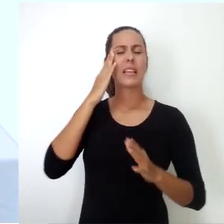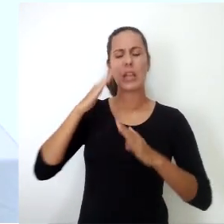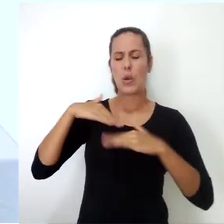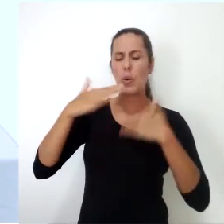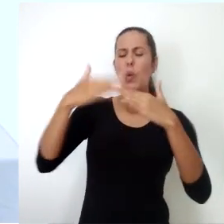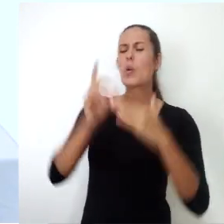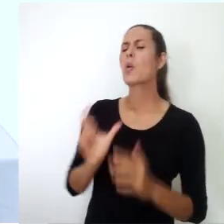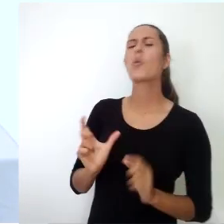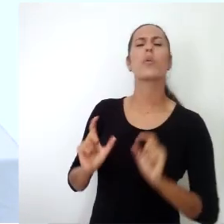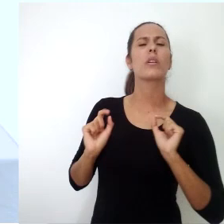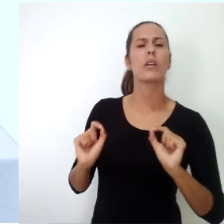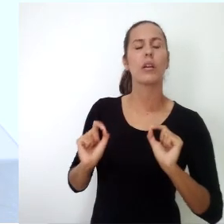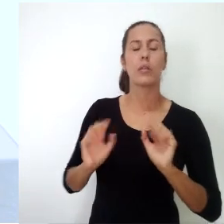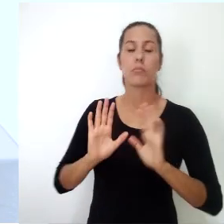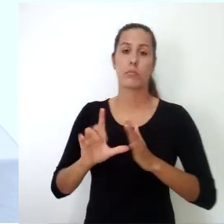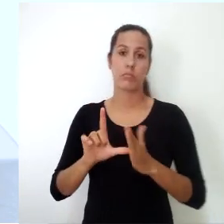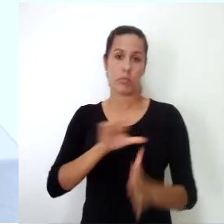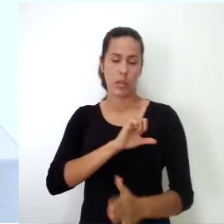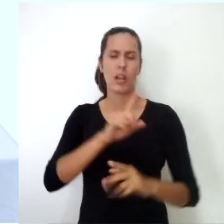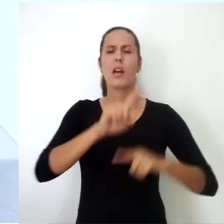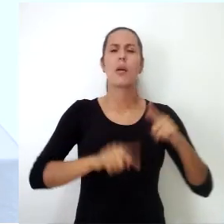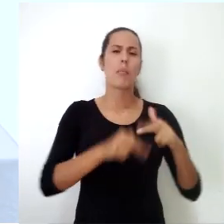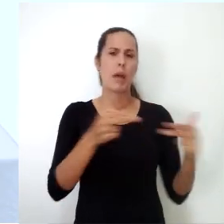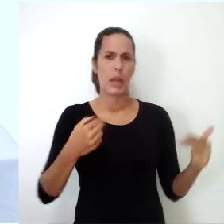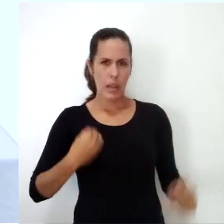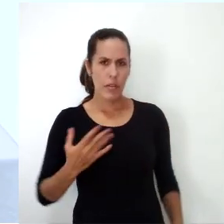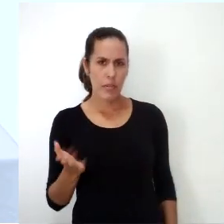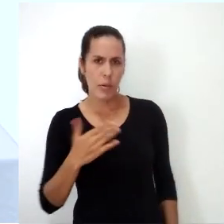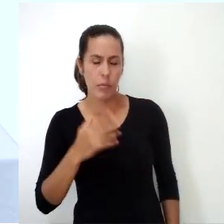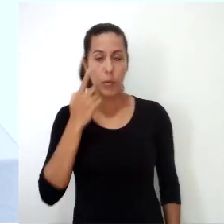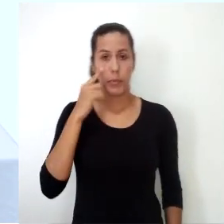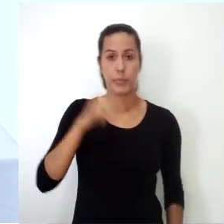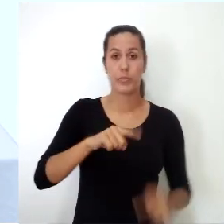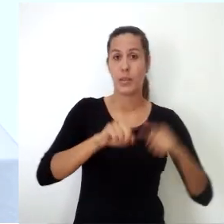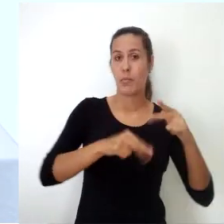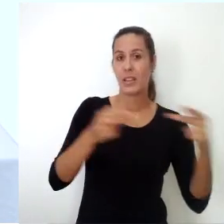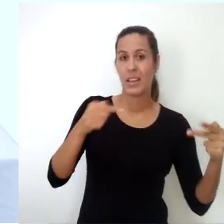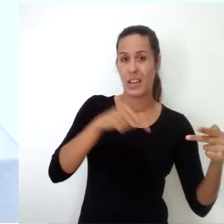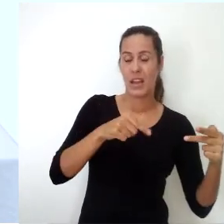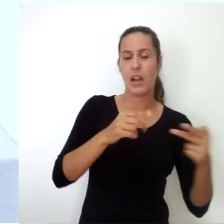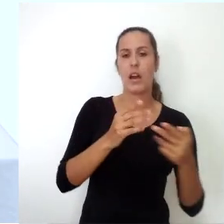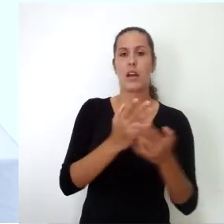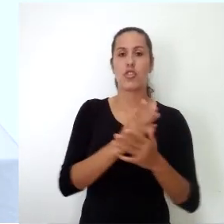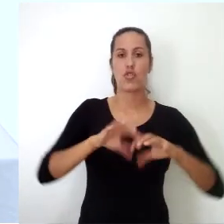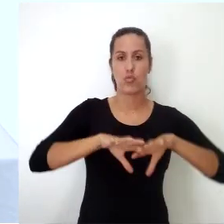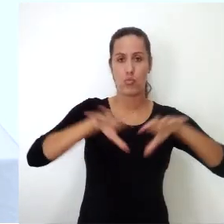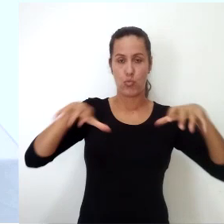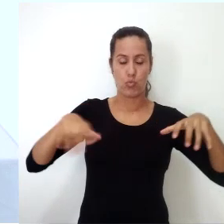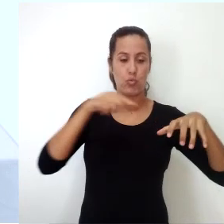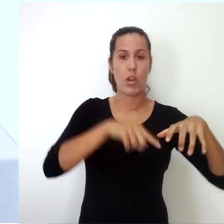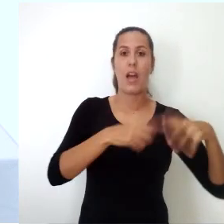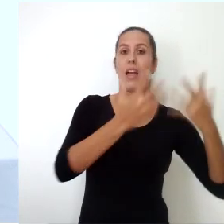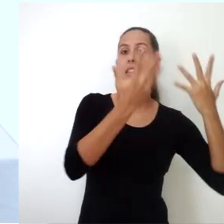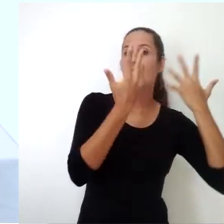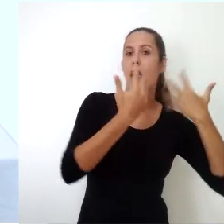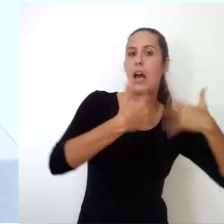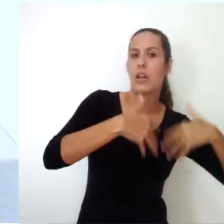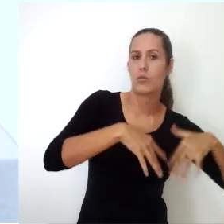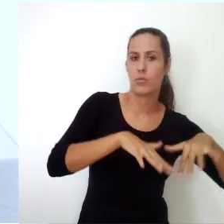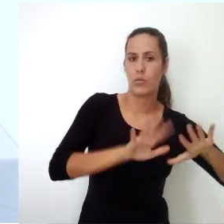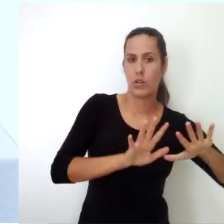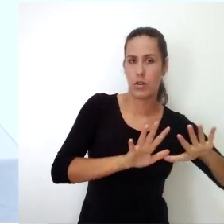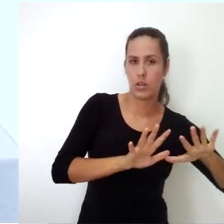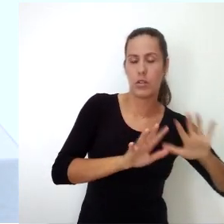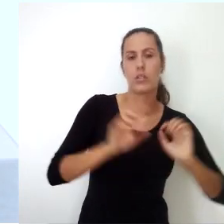desses processos. Para falar sobre os materiais, existem os materiais que são naturais, né? Os materiais que